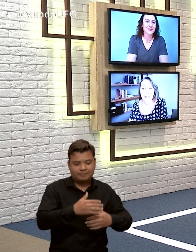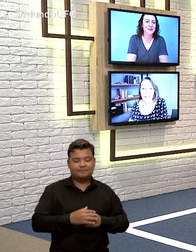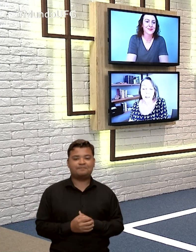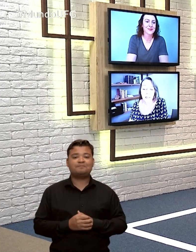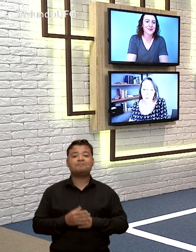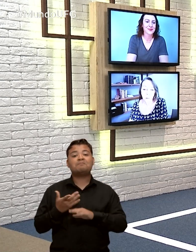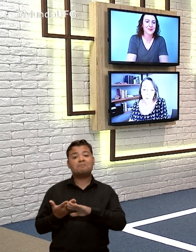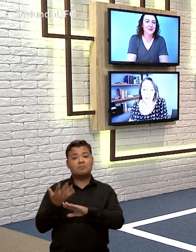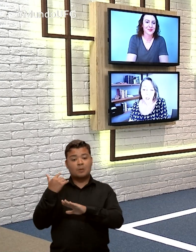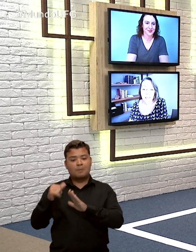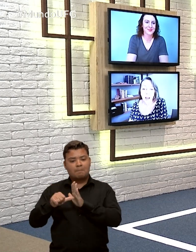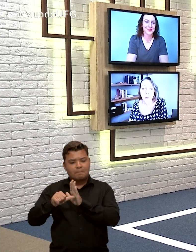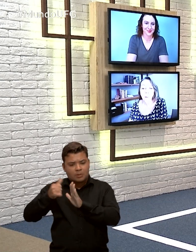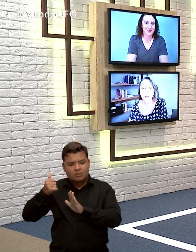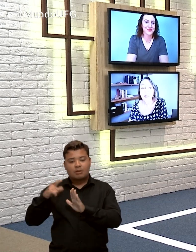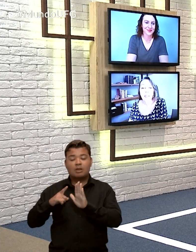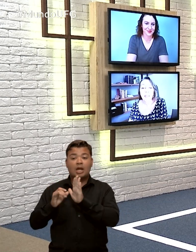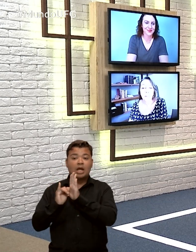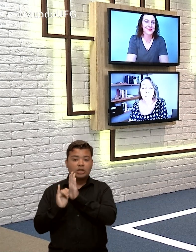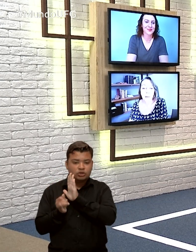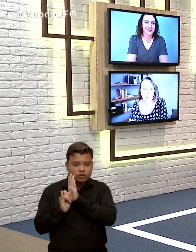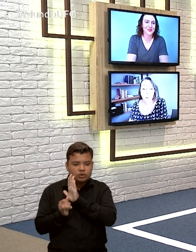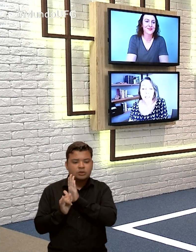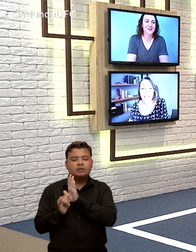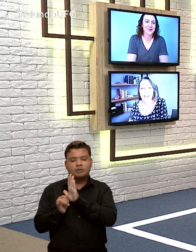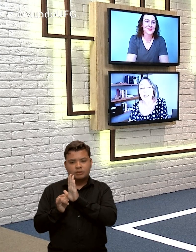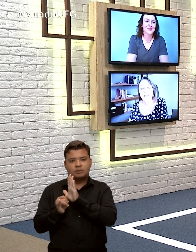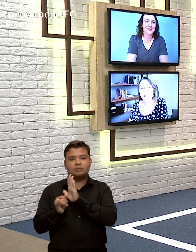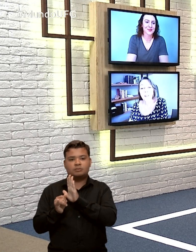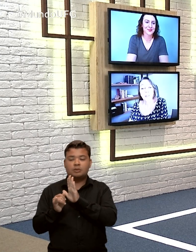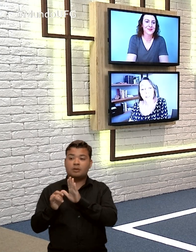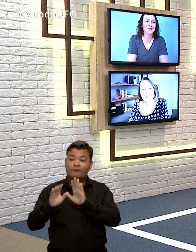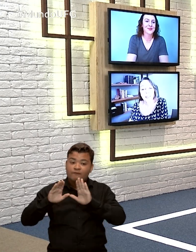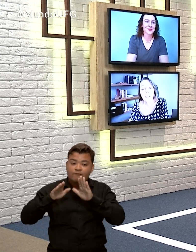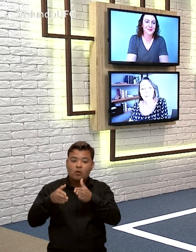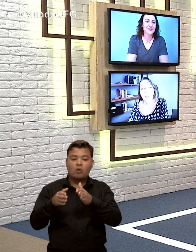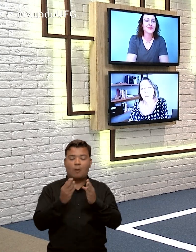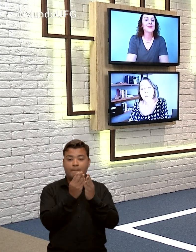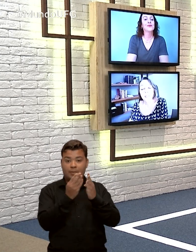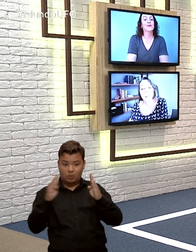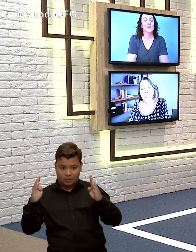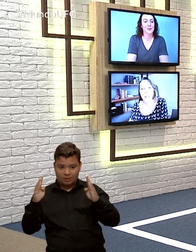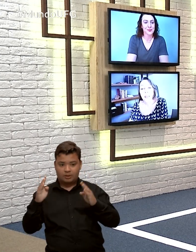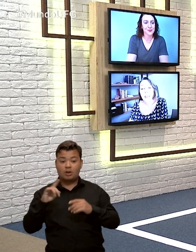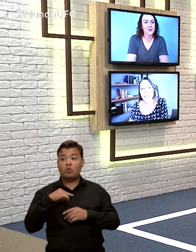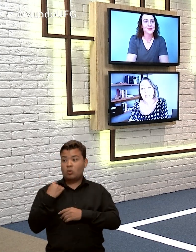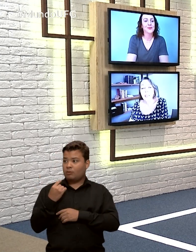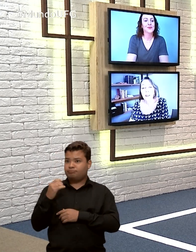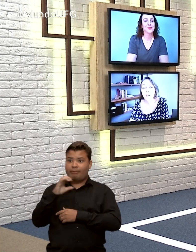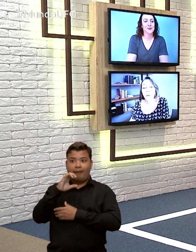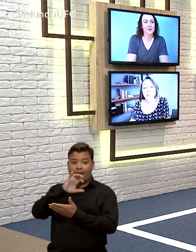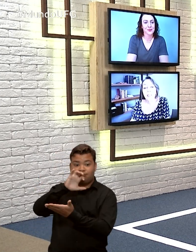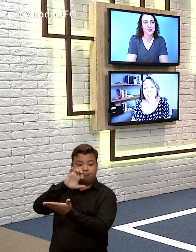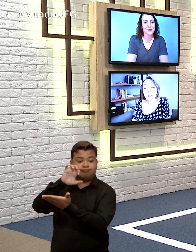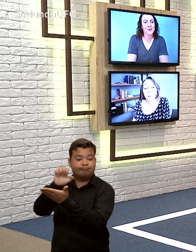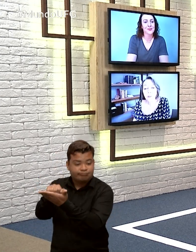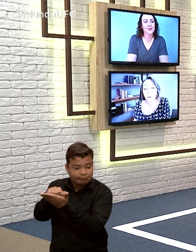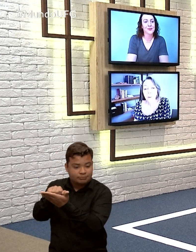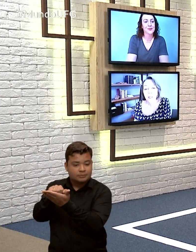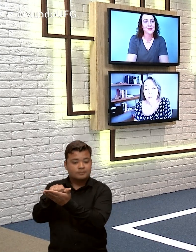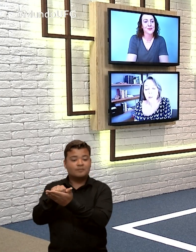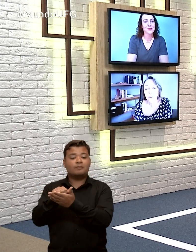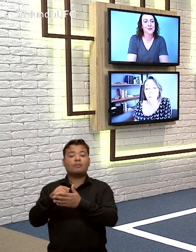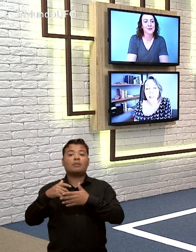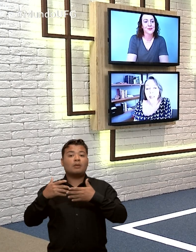saiu um edital para bibliotecas, nós nos inscrevemos e conseguimos,